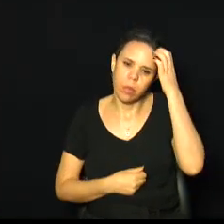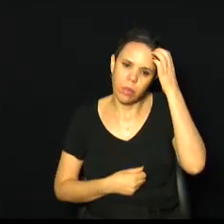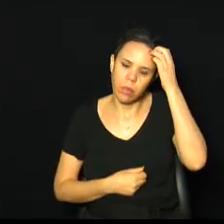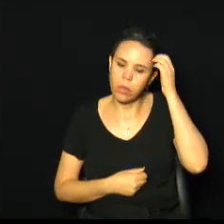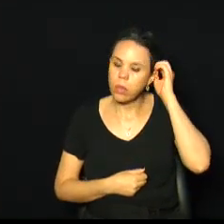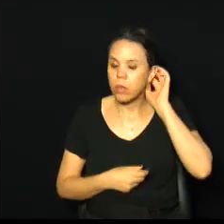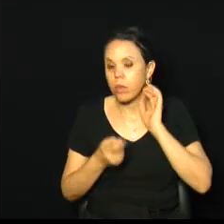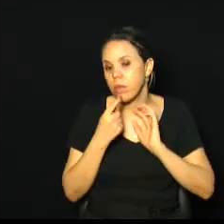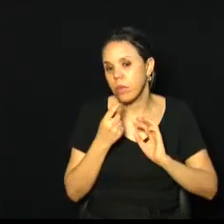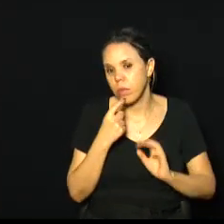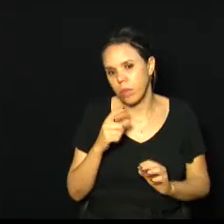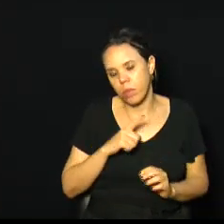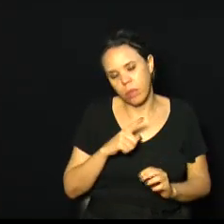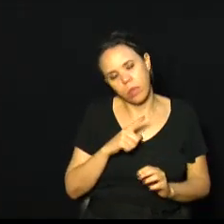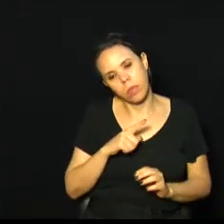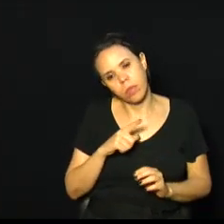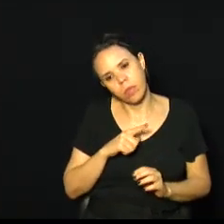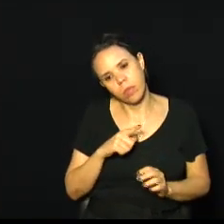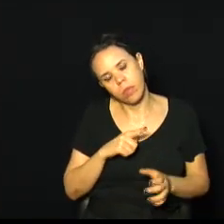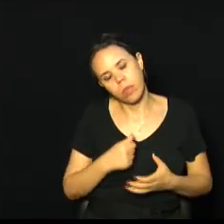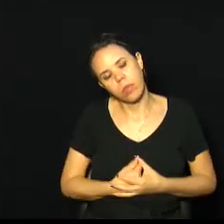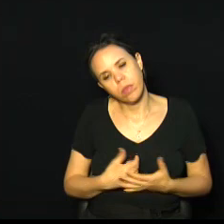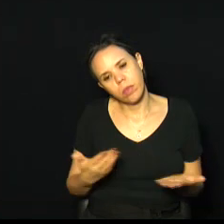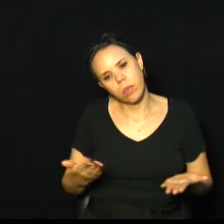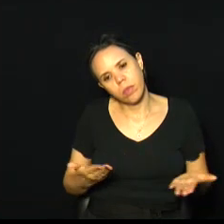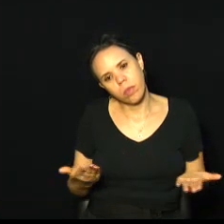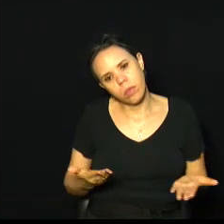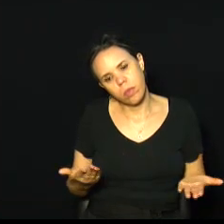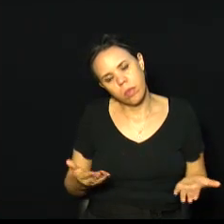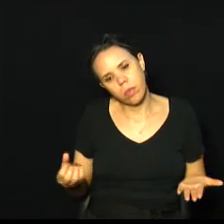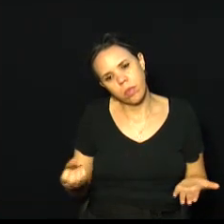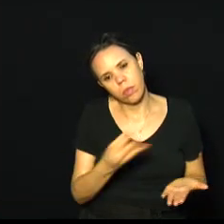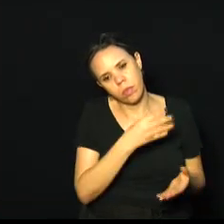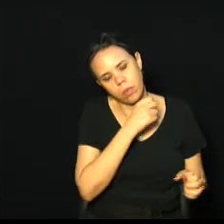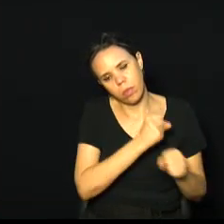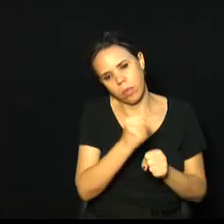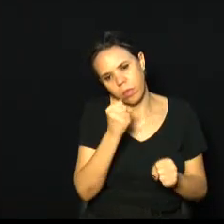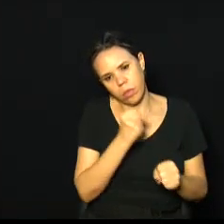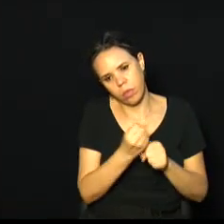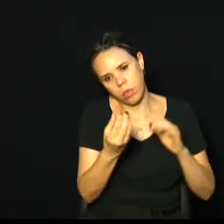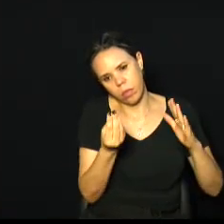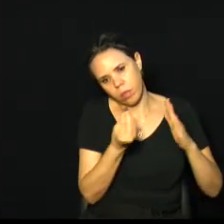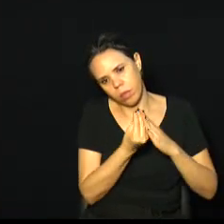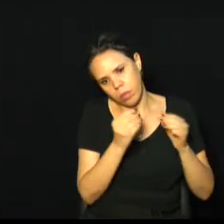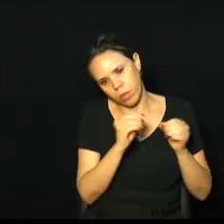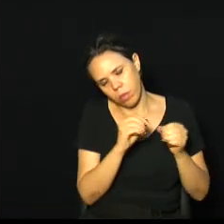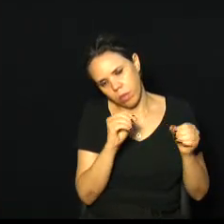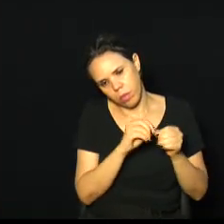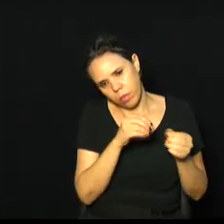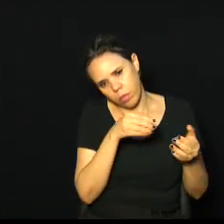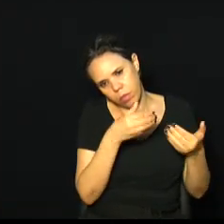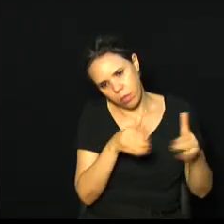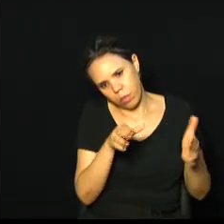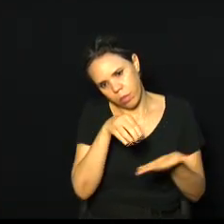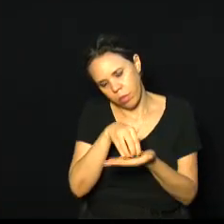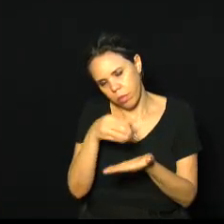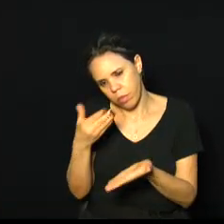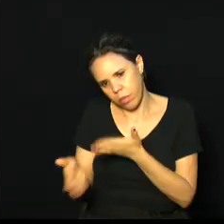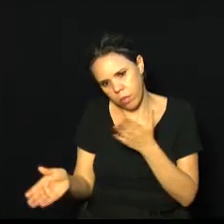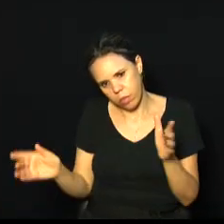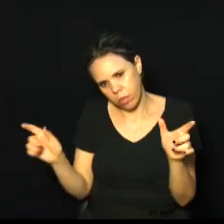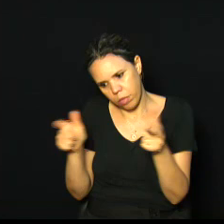a Campinas tem, e agora com essas novas obras que a Sanasa vem fazendo, esse índice de perdas